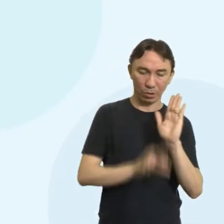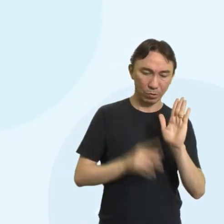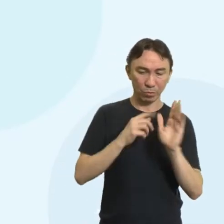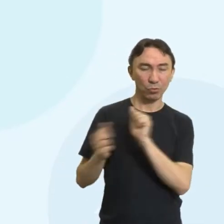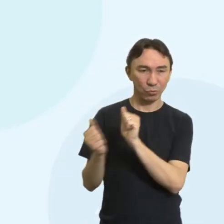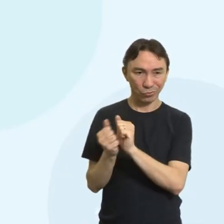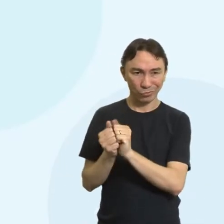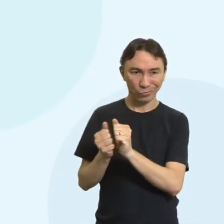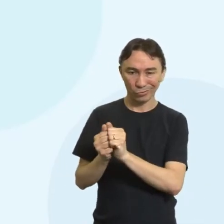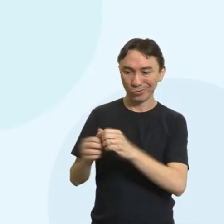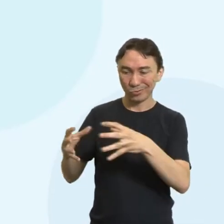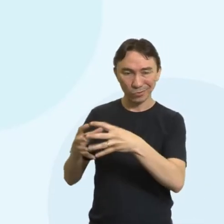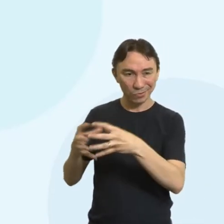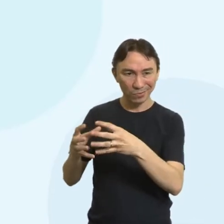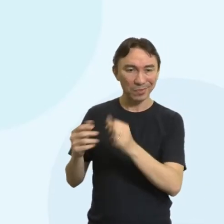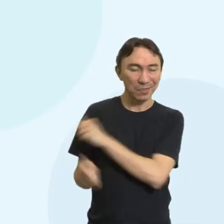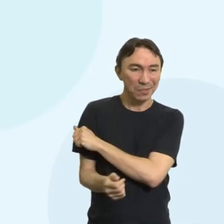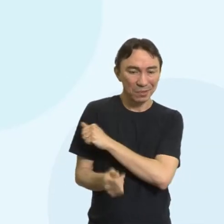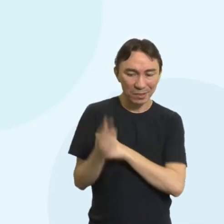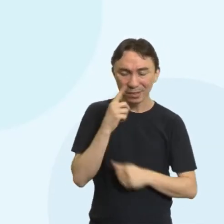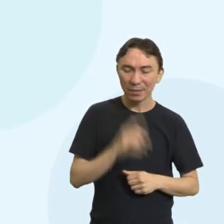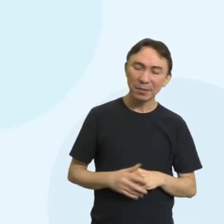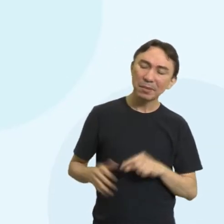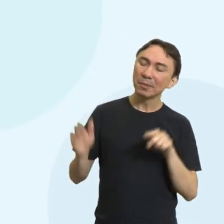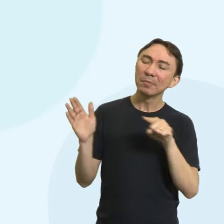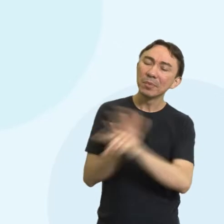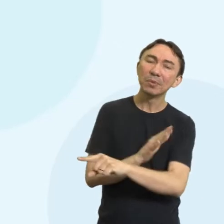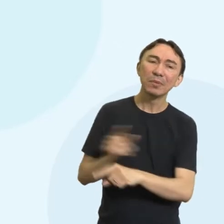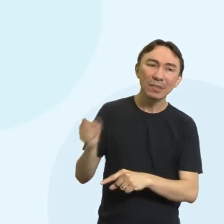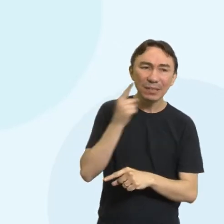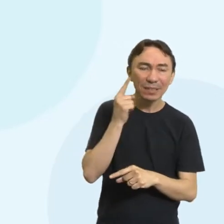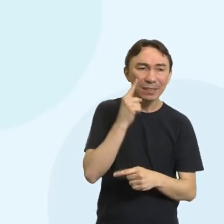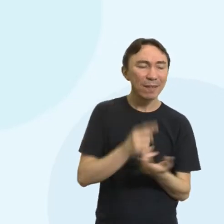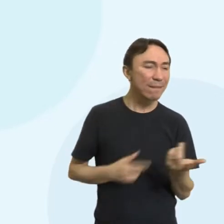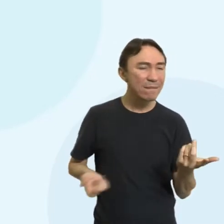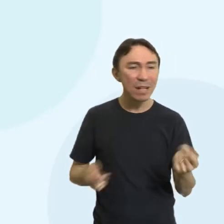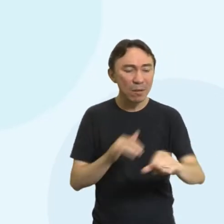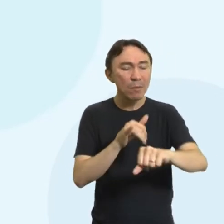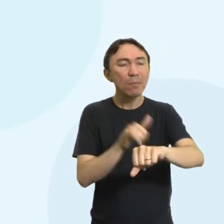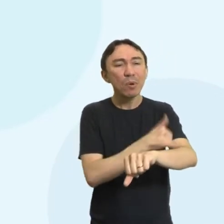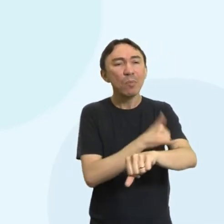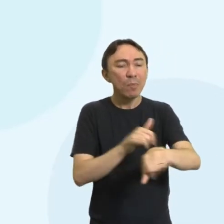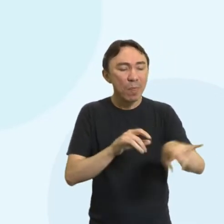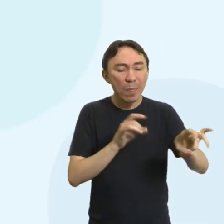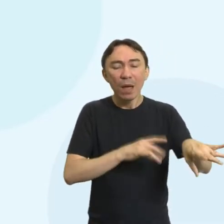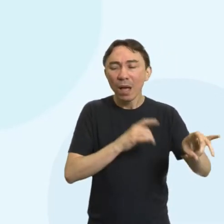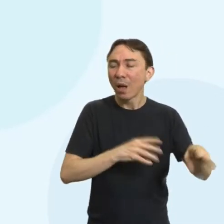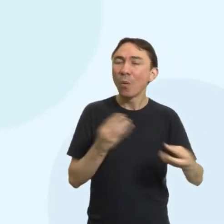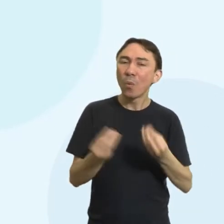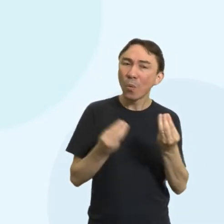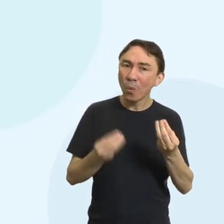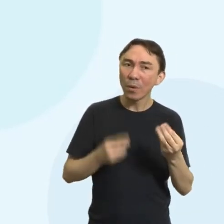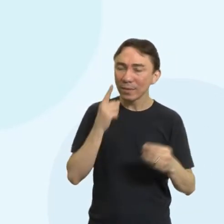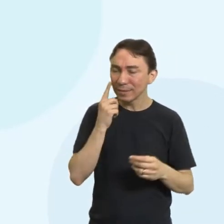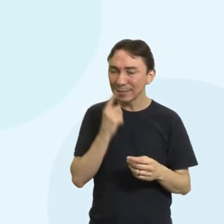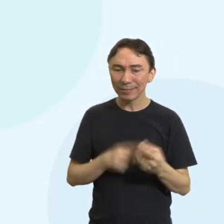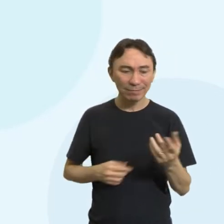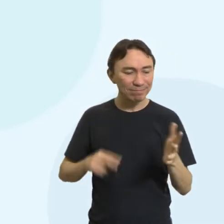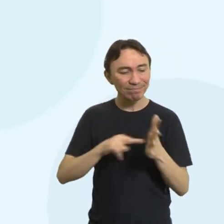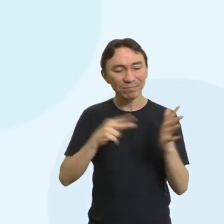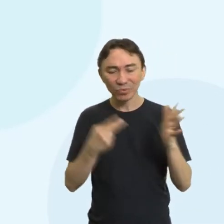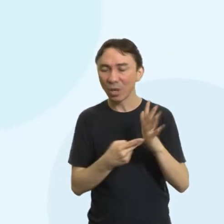a leitura, questiona os alunos sobre pistas linguísticas que possibilitam a atribuição de determinados